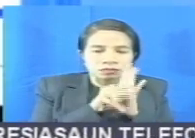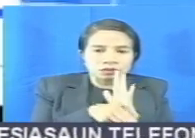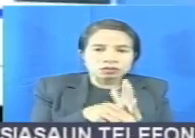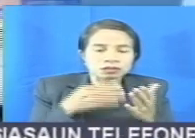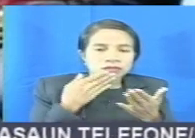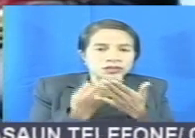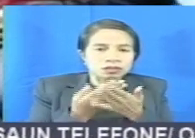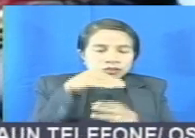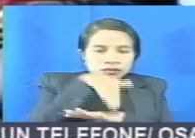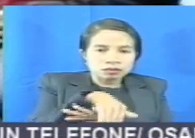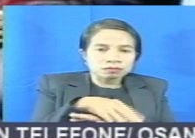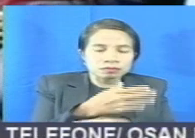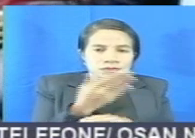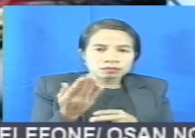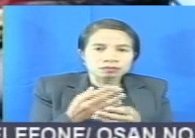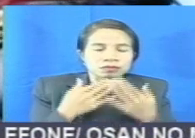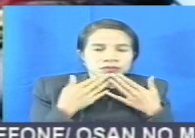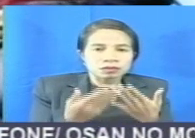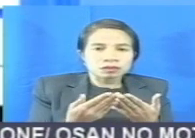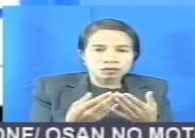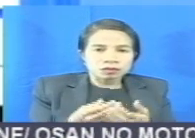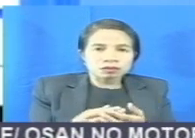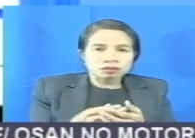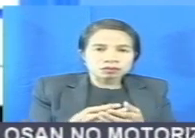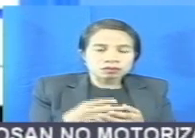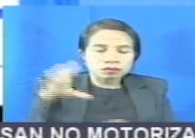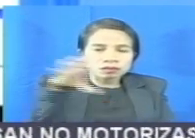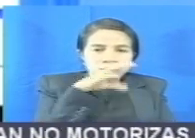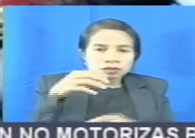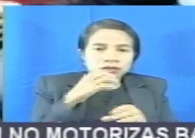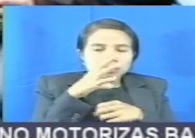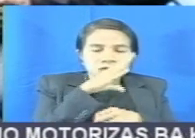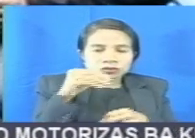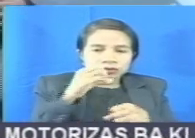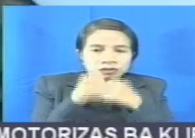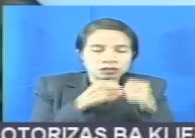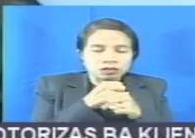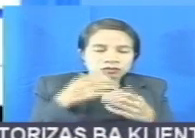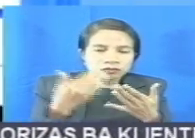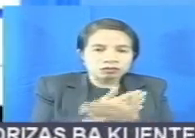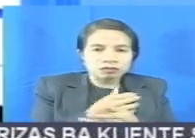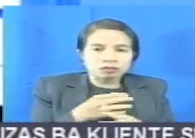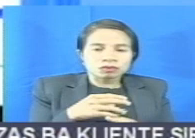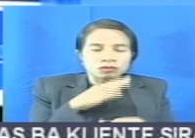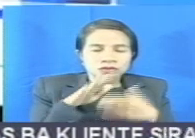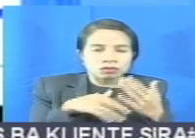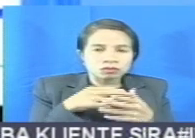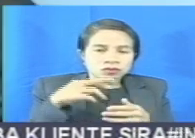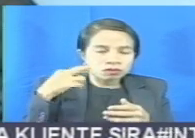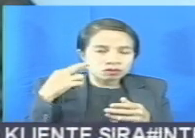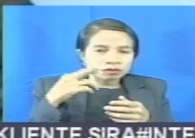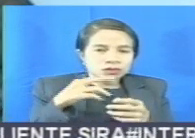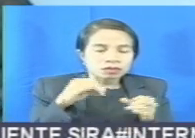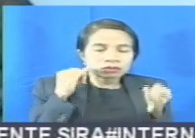bom trabalho. Obrigado e boas festas vai ter hoje Natal no Tinapó. Dia, telespectadores rádio no televisão Timor Leste e da